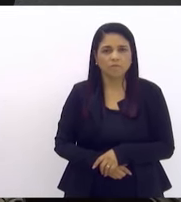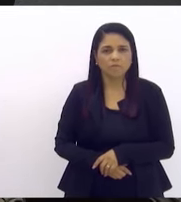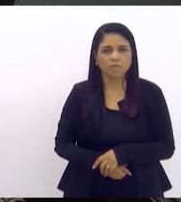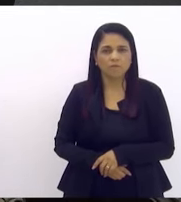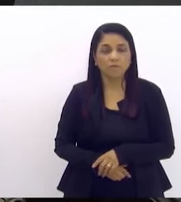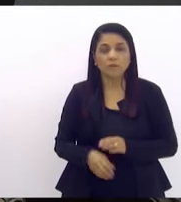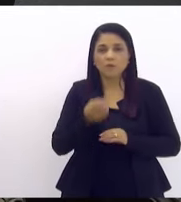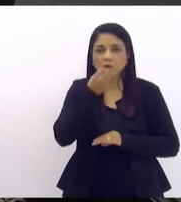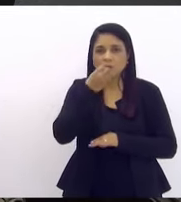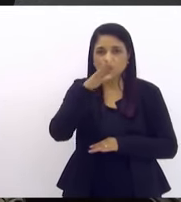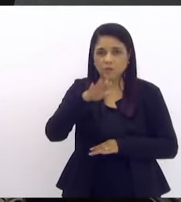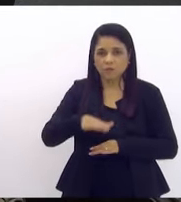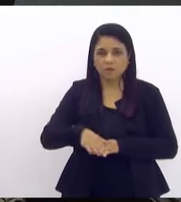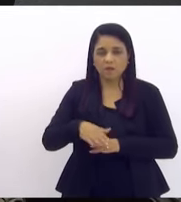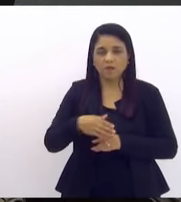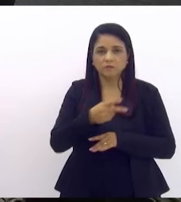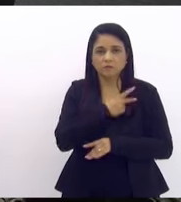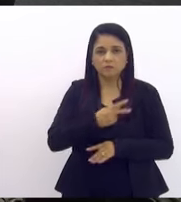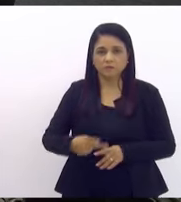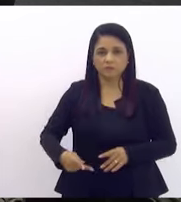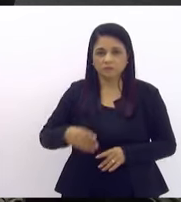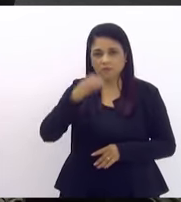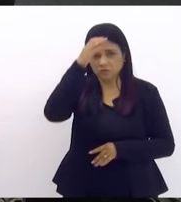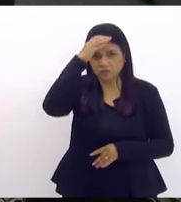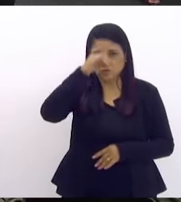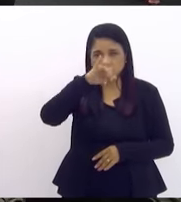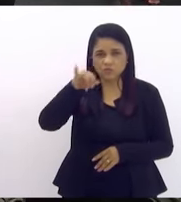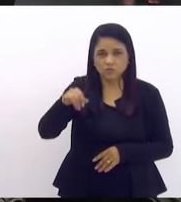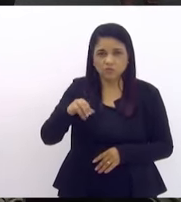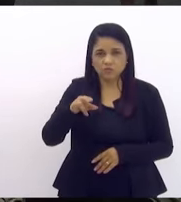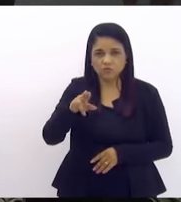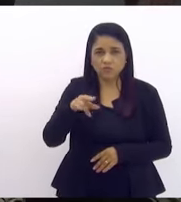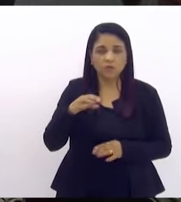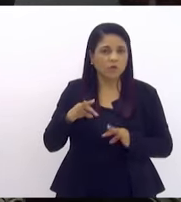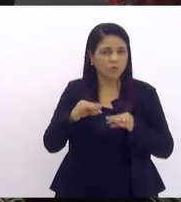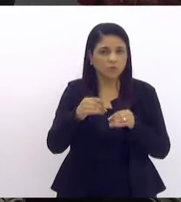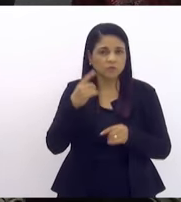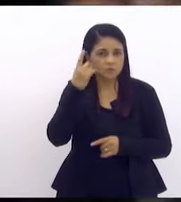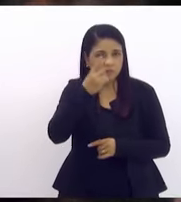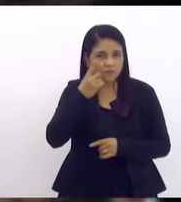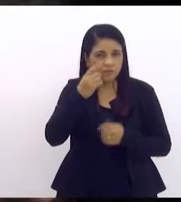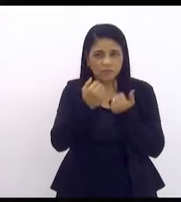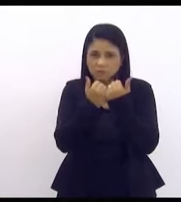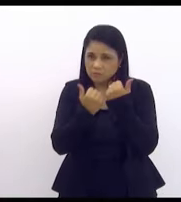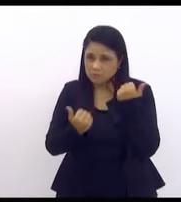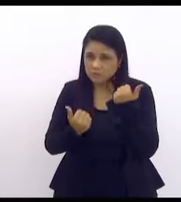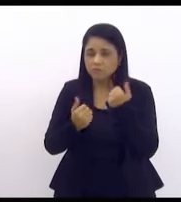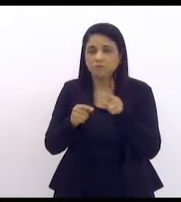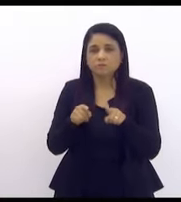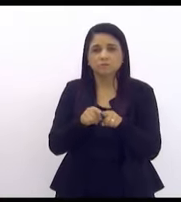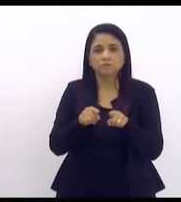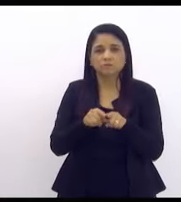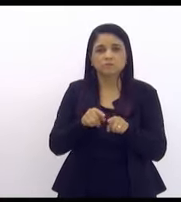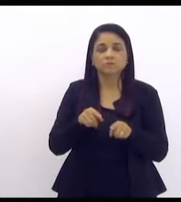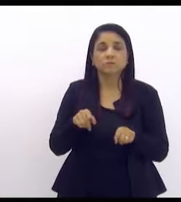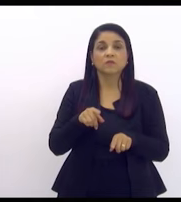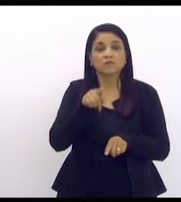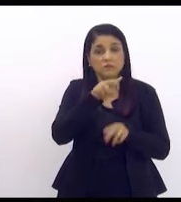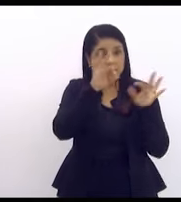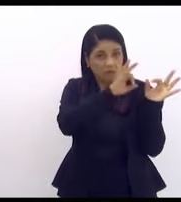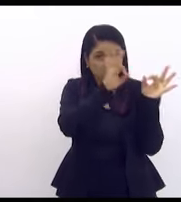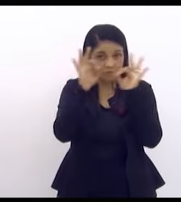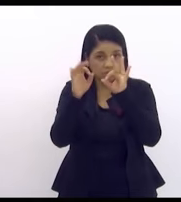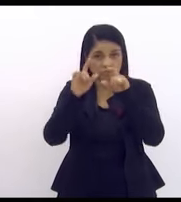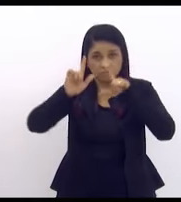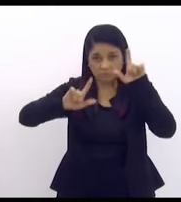Boa tarde, novo presidente Tia Ju, a todos os deputados, assessores, a você que está nos assistindo pela